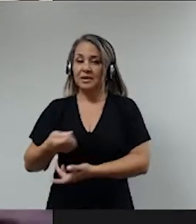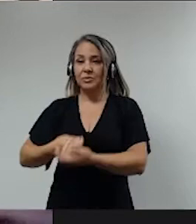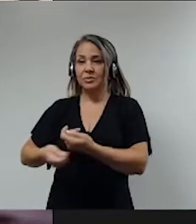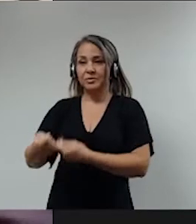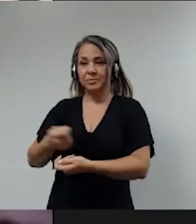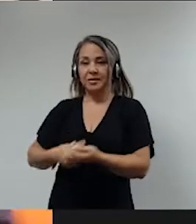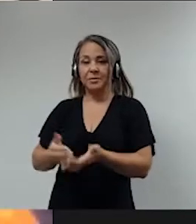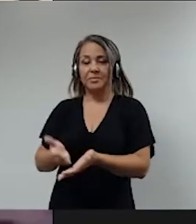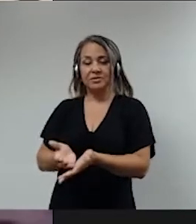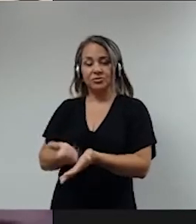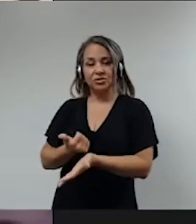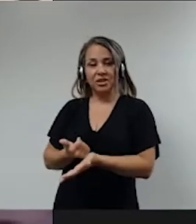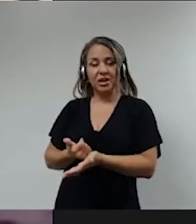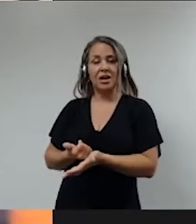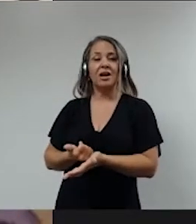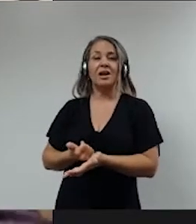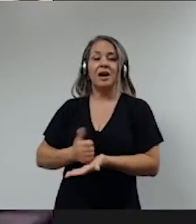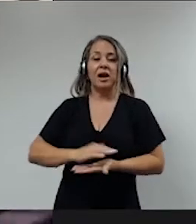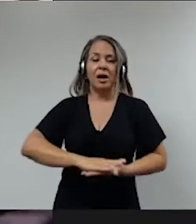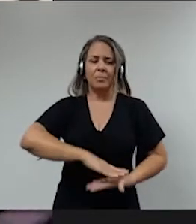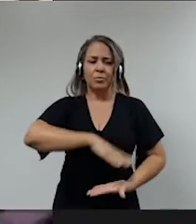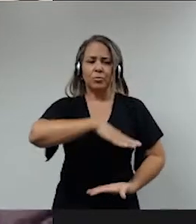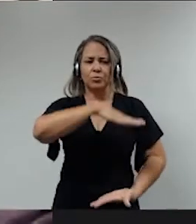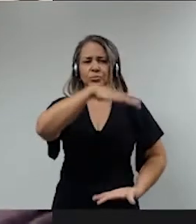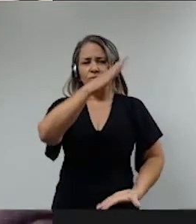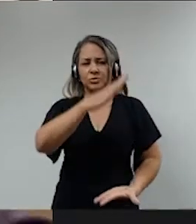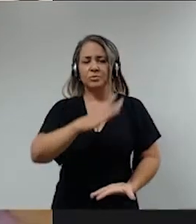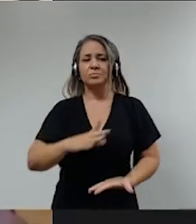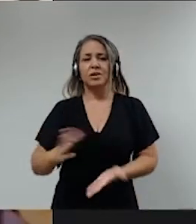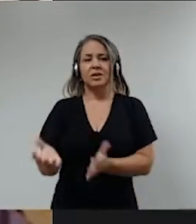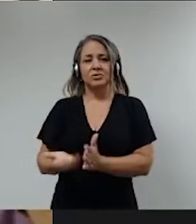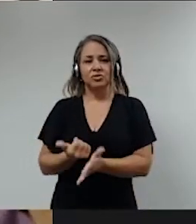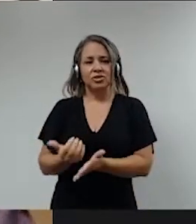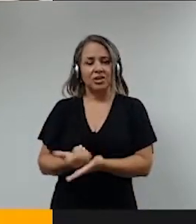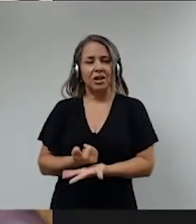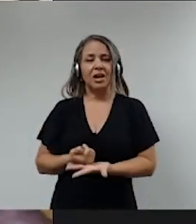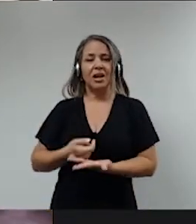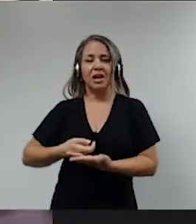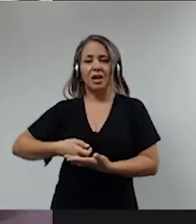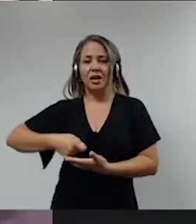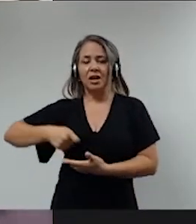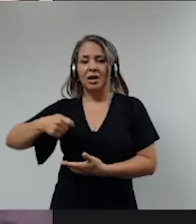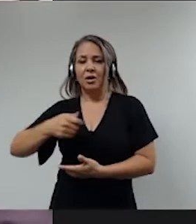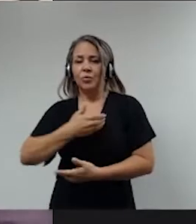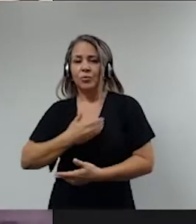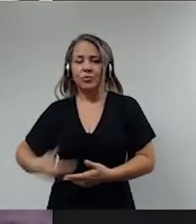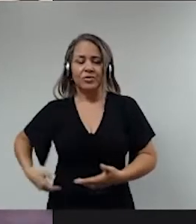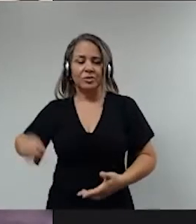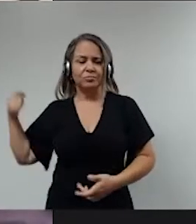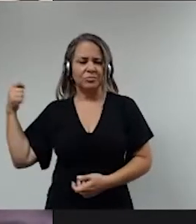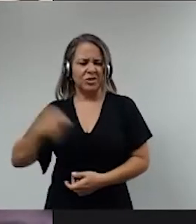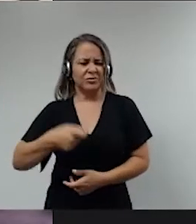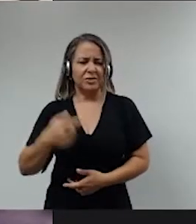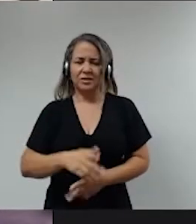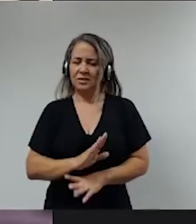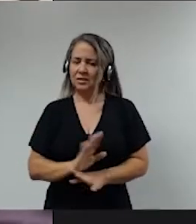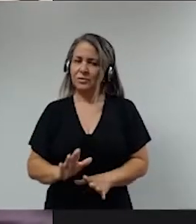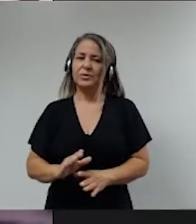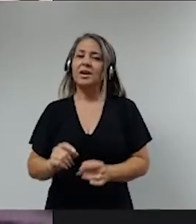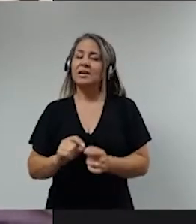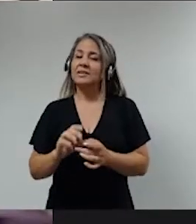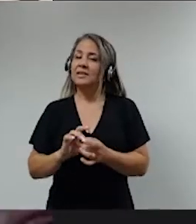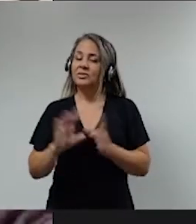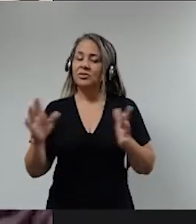de tirar a burocracia, no sentido de tirar um pouco da intervenção do Estado e deixar o mercado realmente fazer o que ele faz